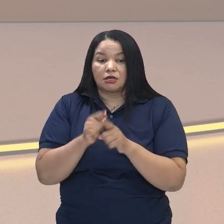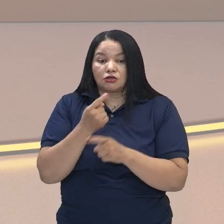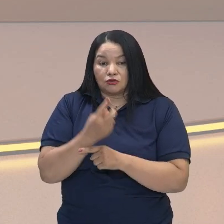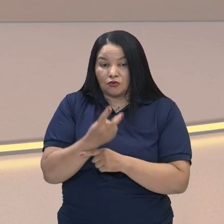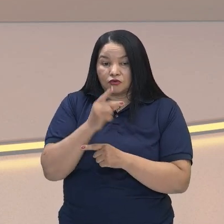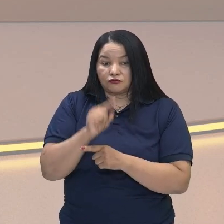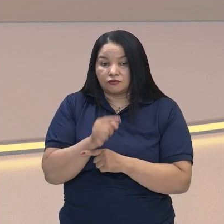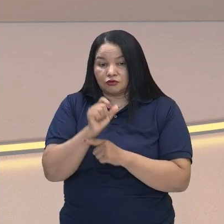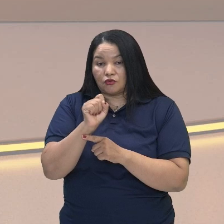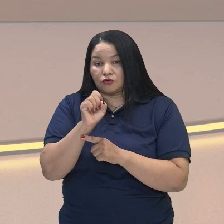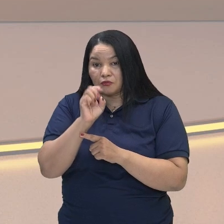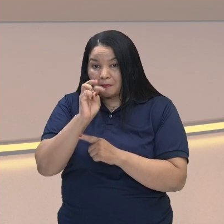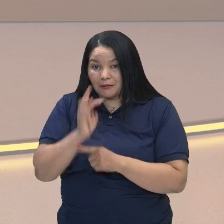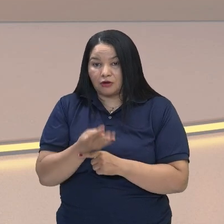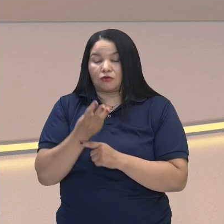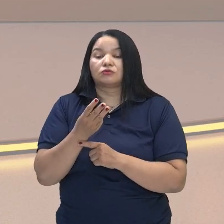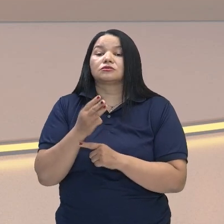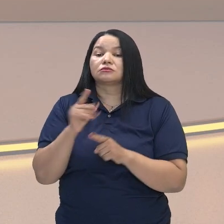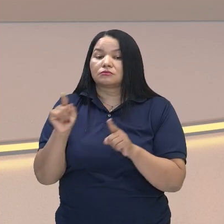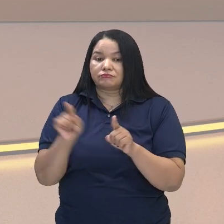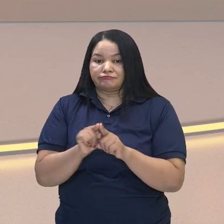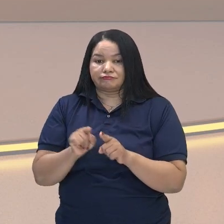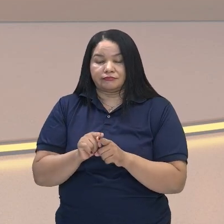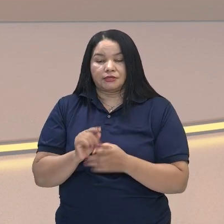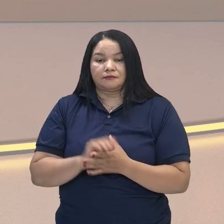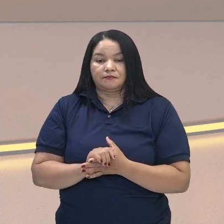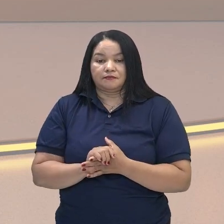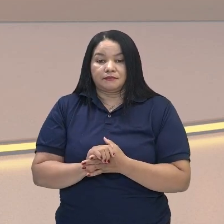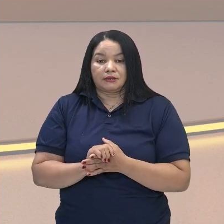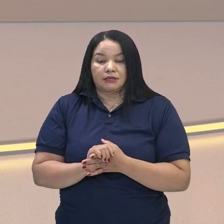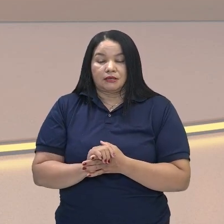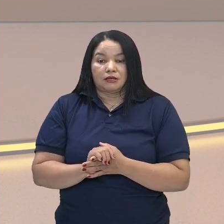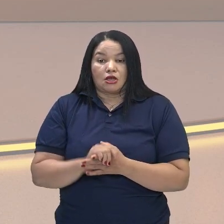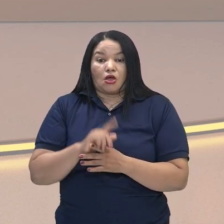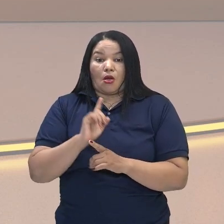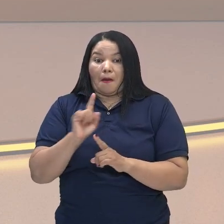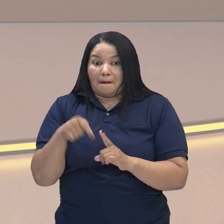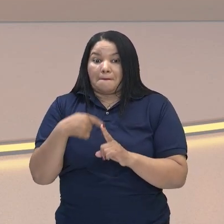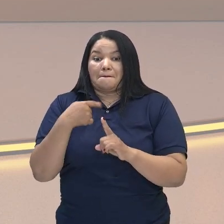2,8 milhões, tá? Mas além dos refugiados, né,